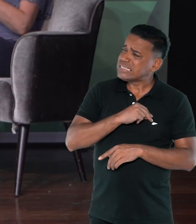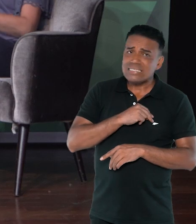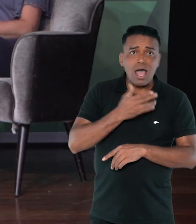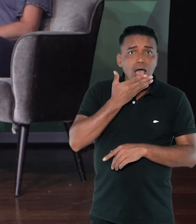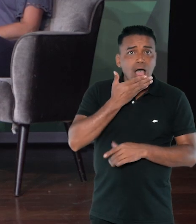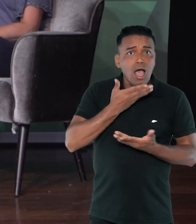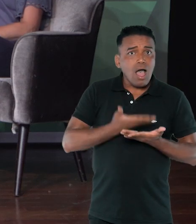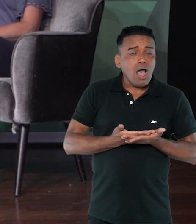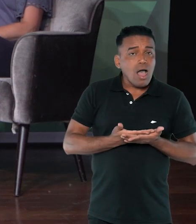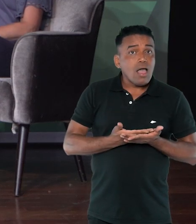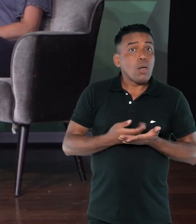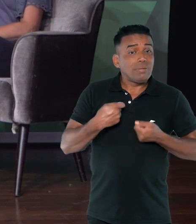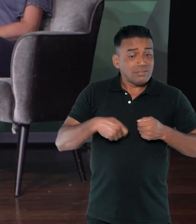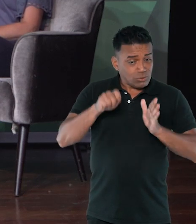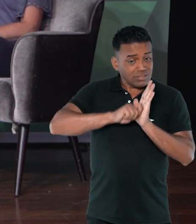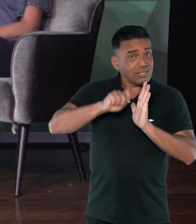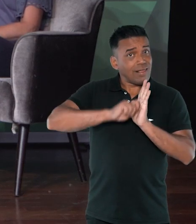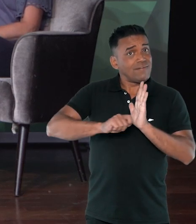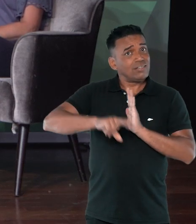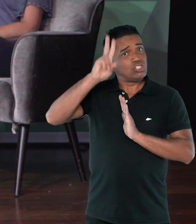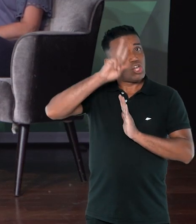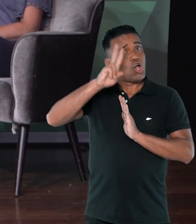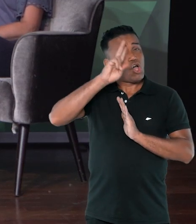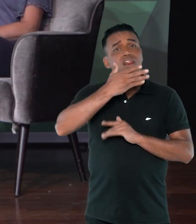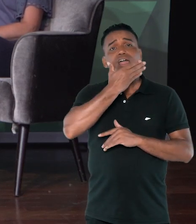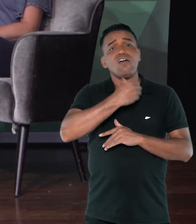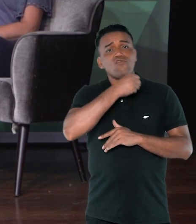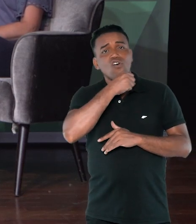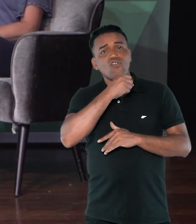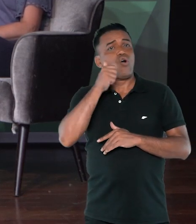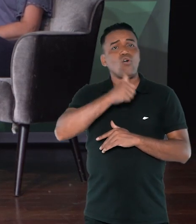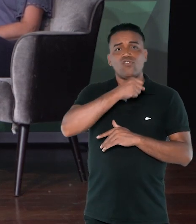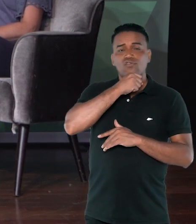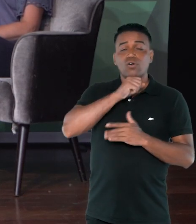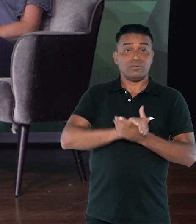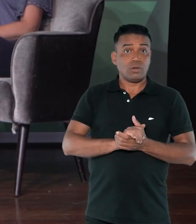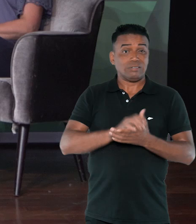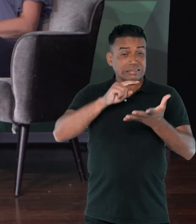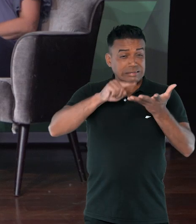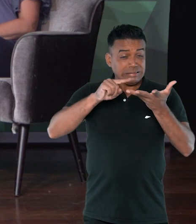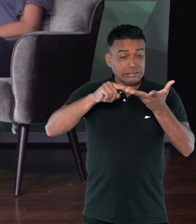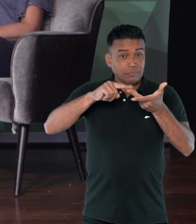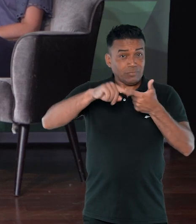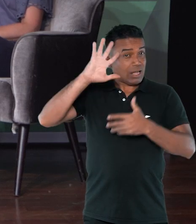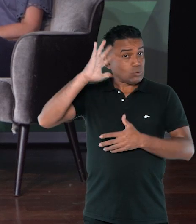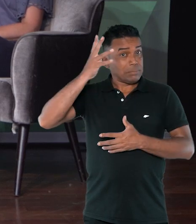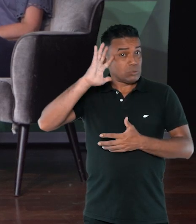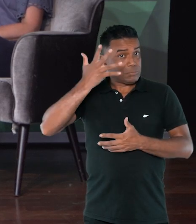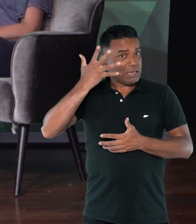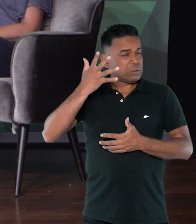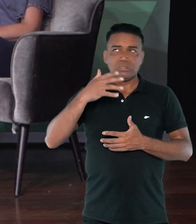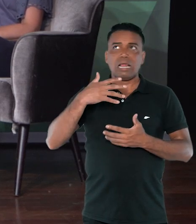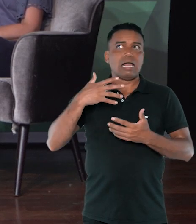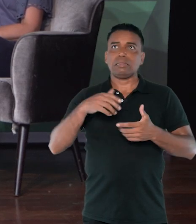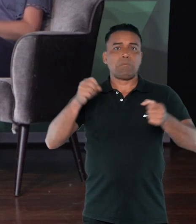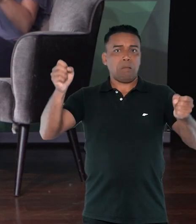a essência dos fatos, assim, não tem nada de mirabolante, não. É verdade. E algumas coisas, ficção